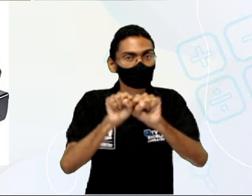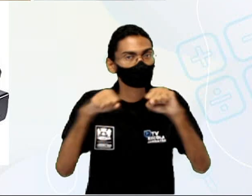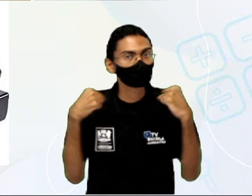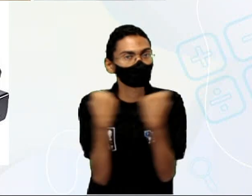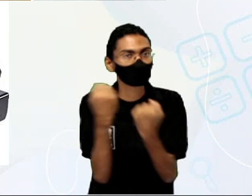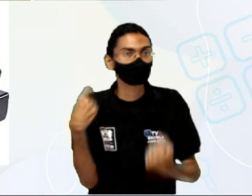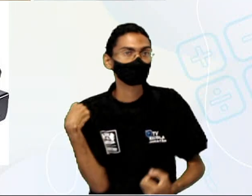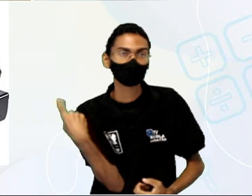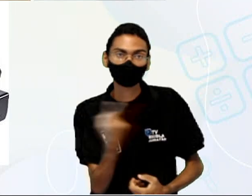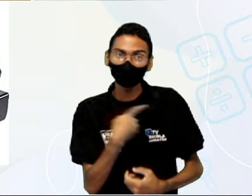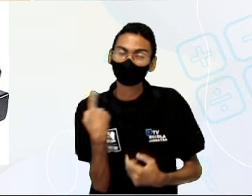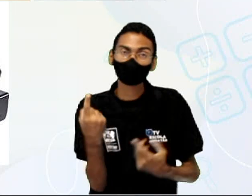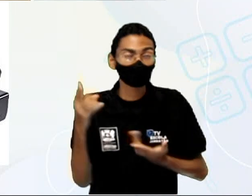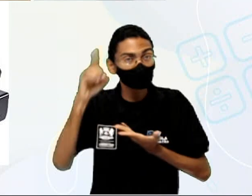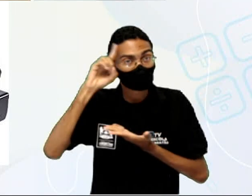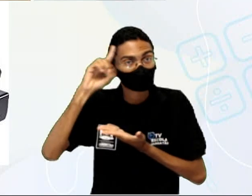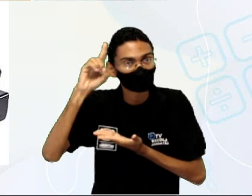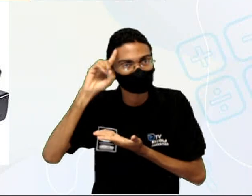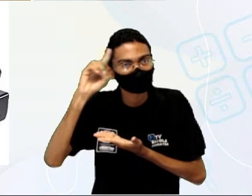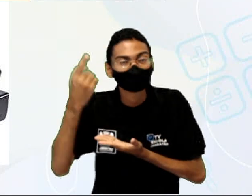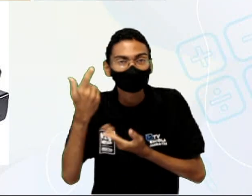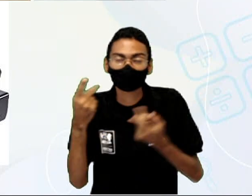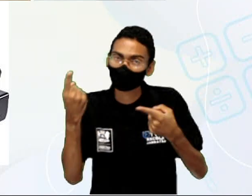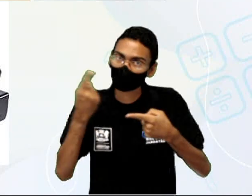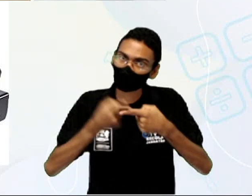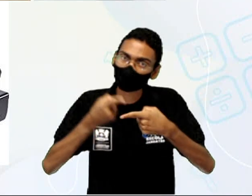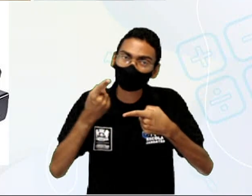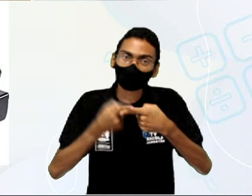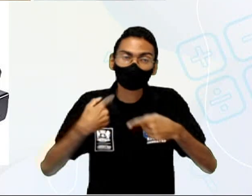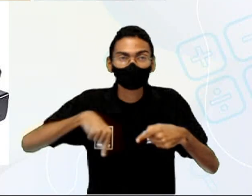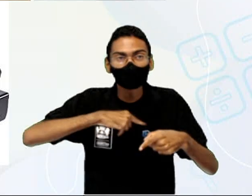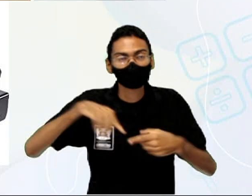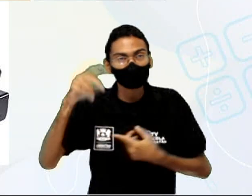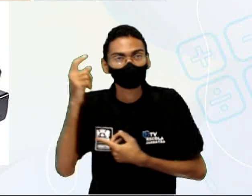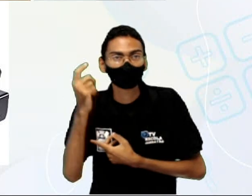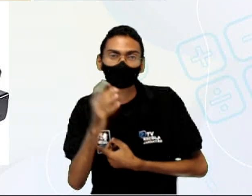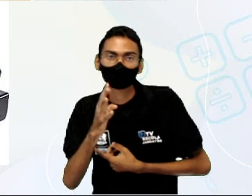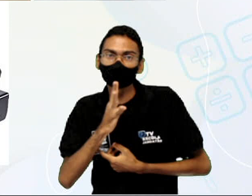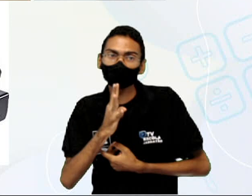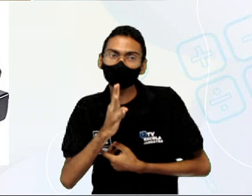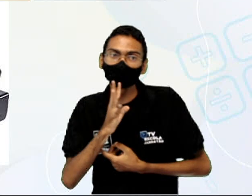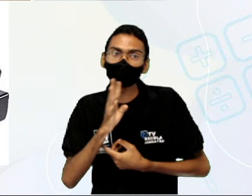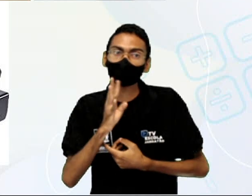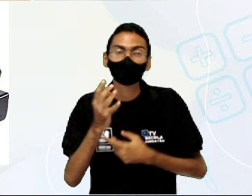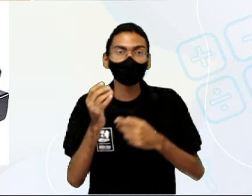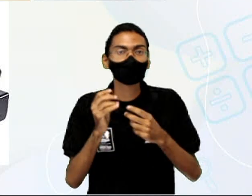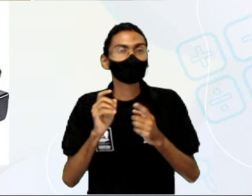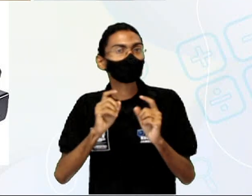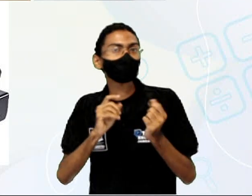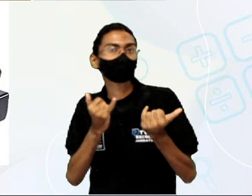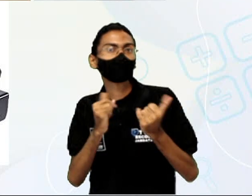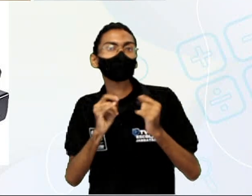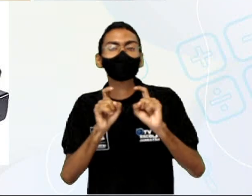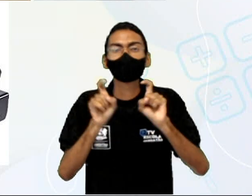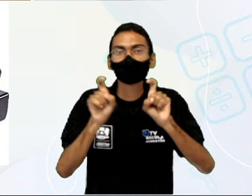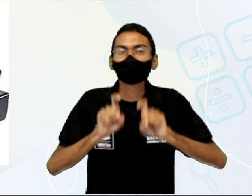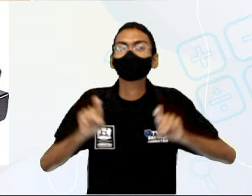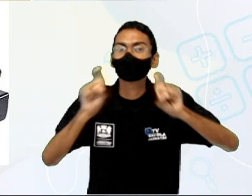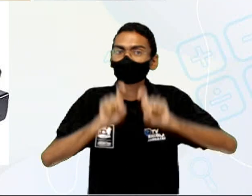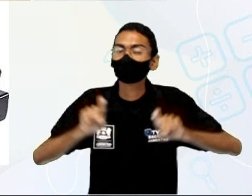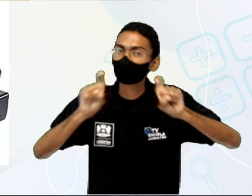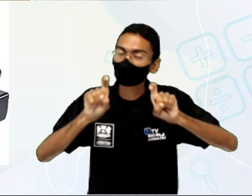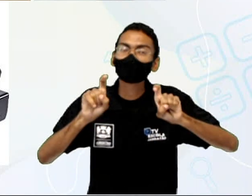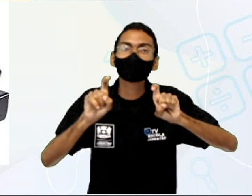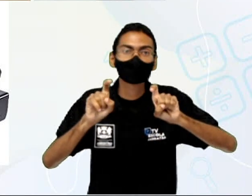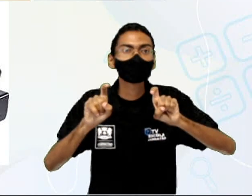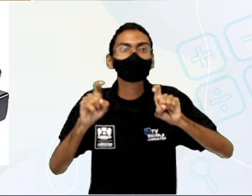mais cotidianas e, por isso, é necessário que os nossos conhecimentos de informática sejam constantemente